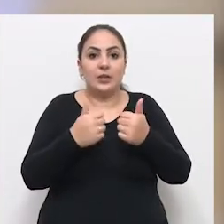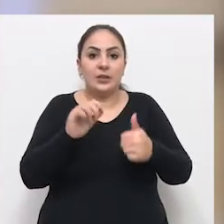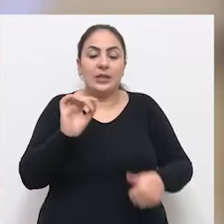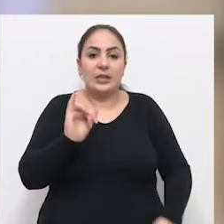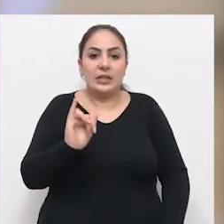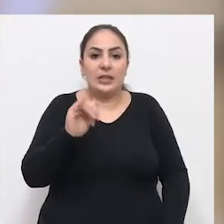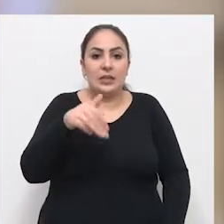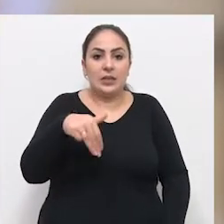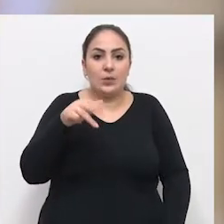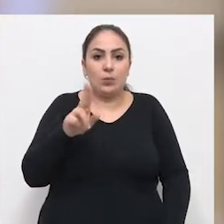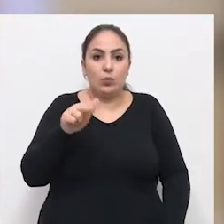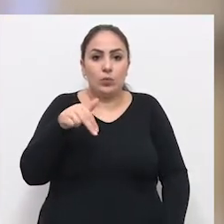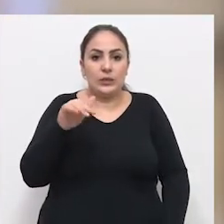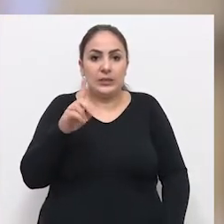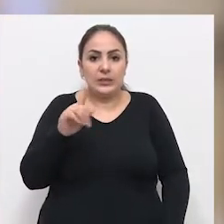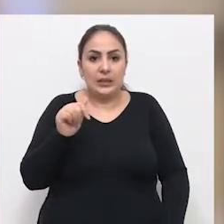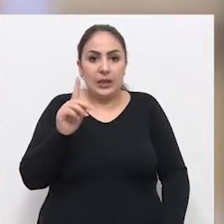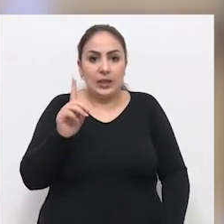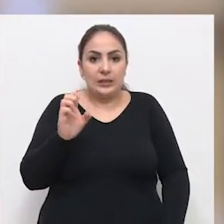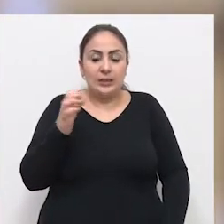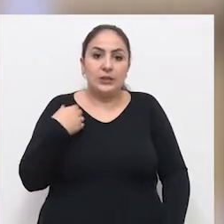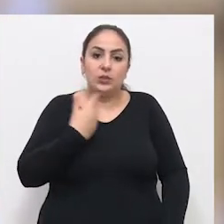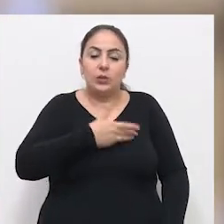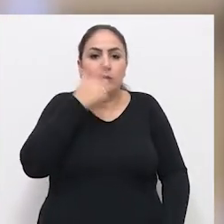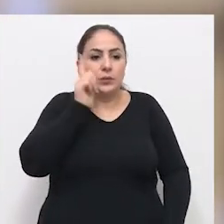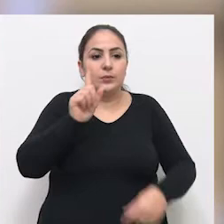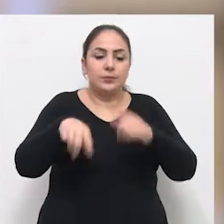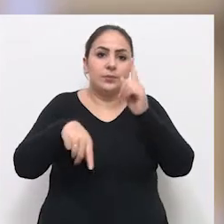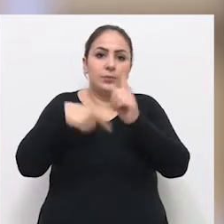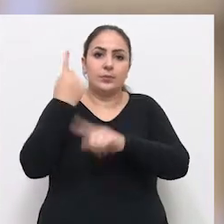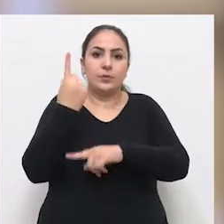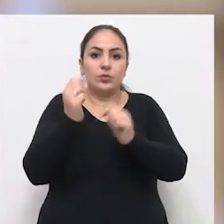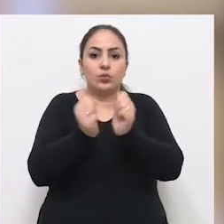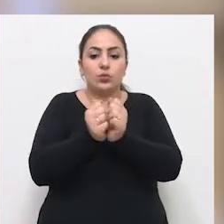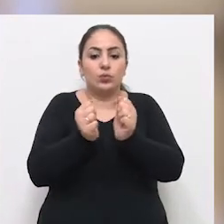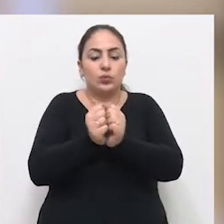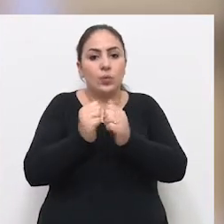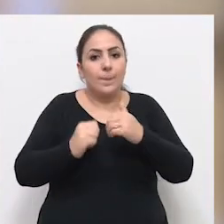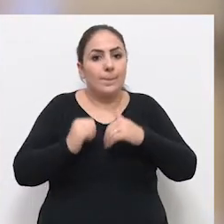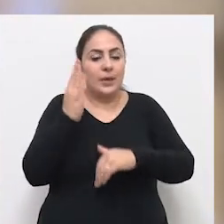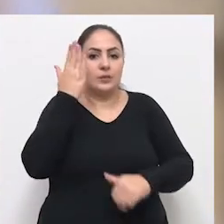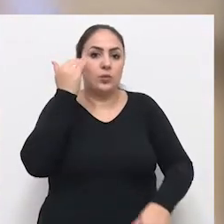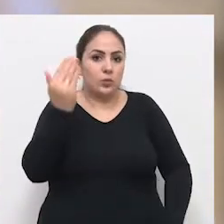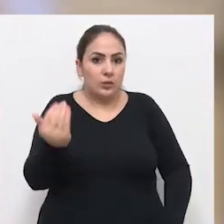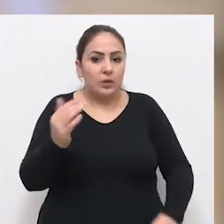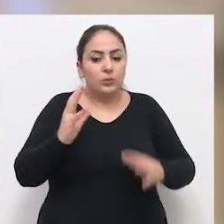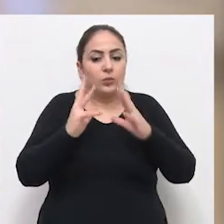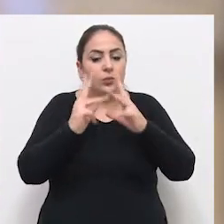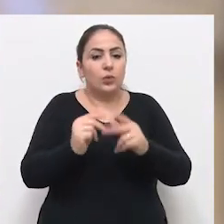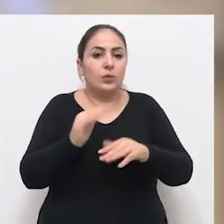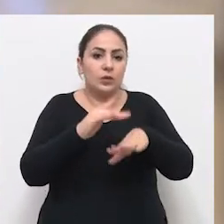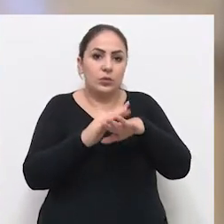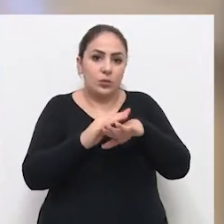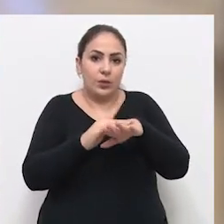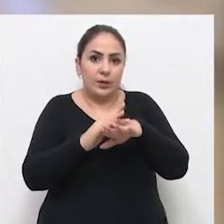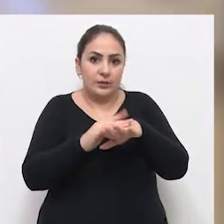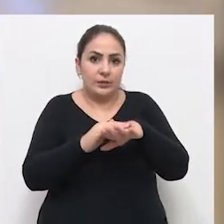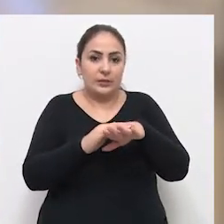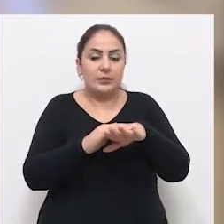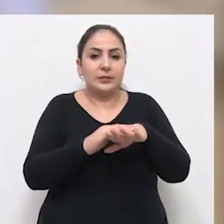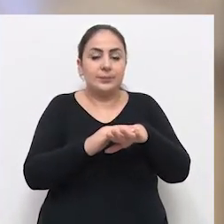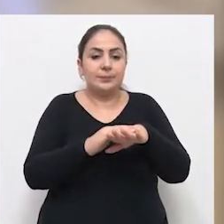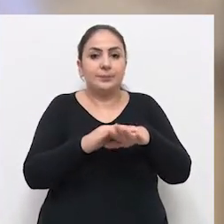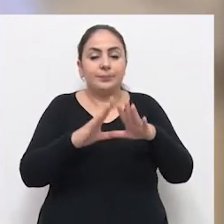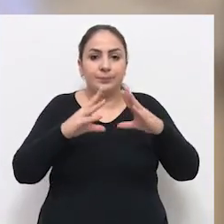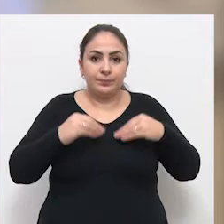uma melhor imunidade, para que possamos então enfrentar com mais sucesso todas as